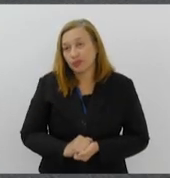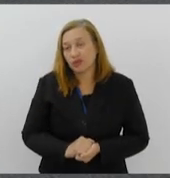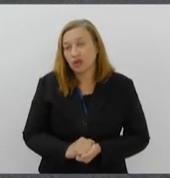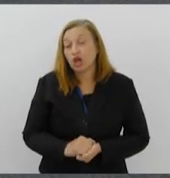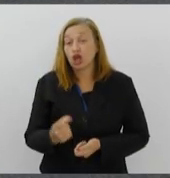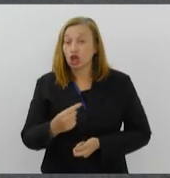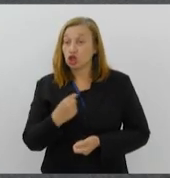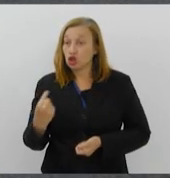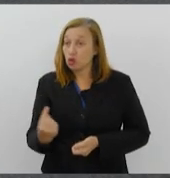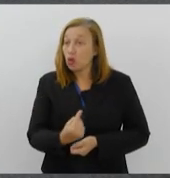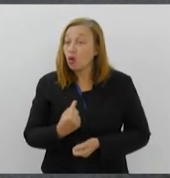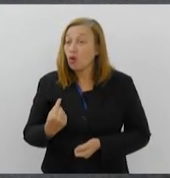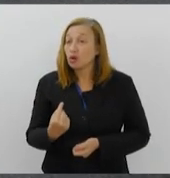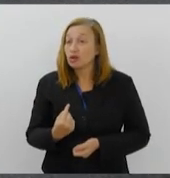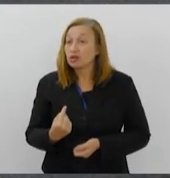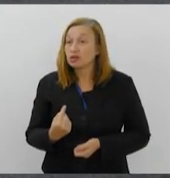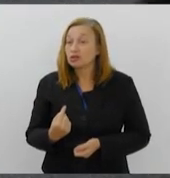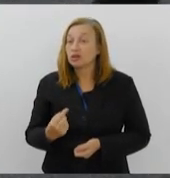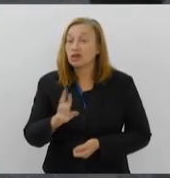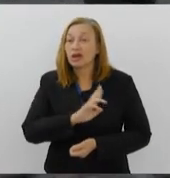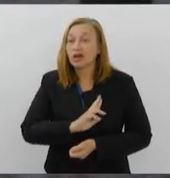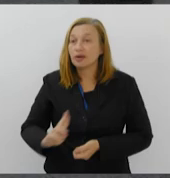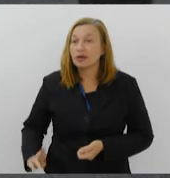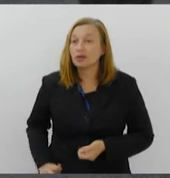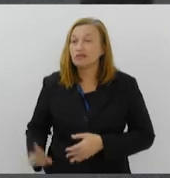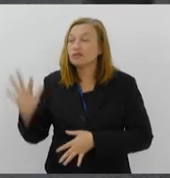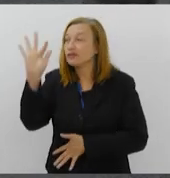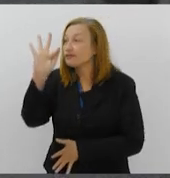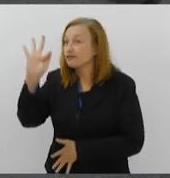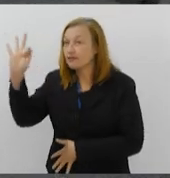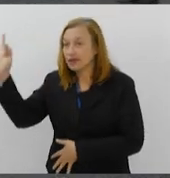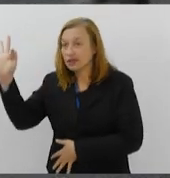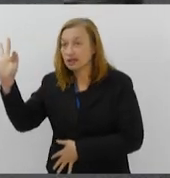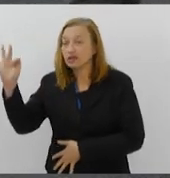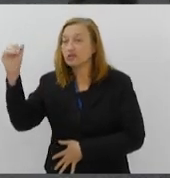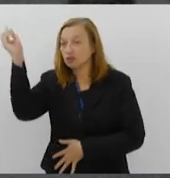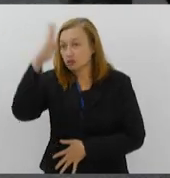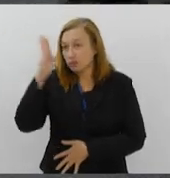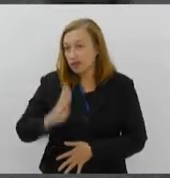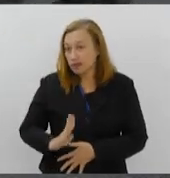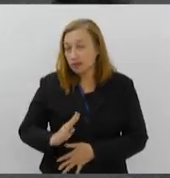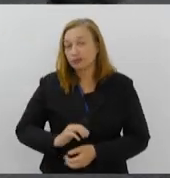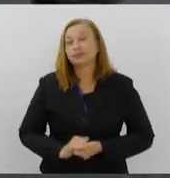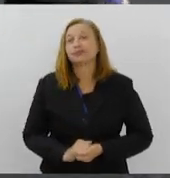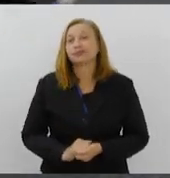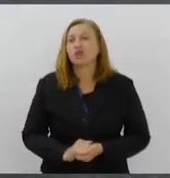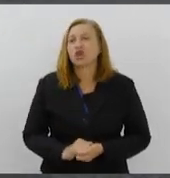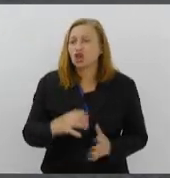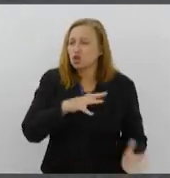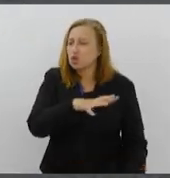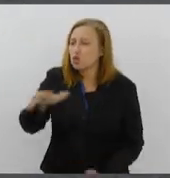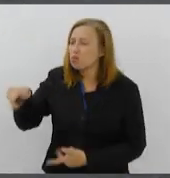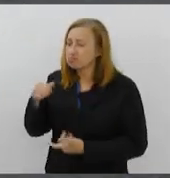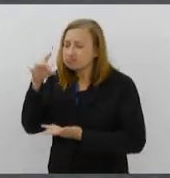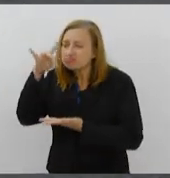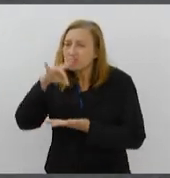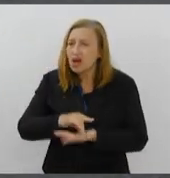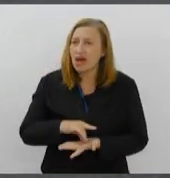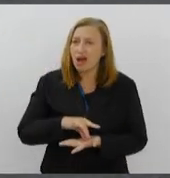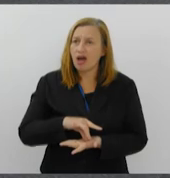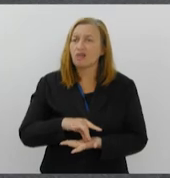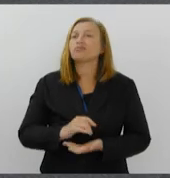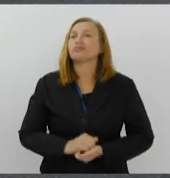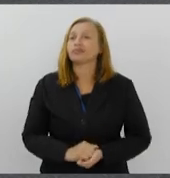nós somos a República Federativa do Brasil. E no mundo real, somos